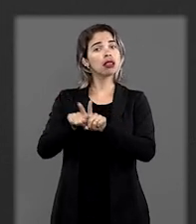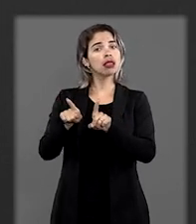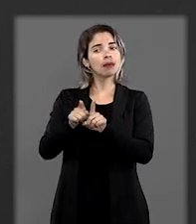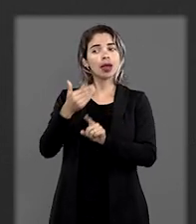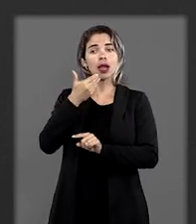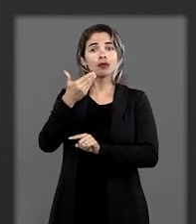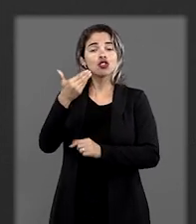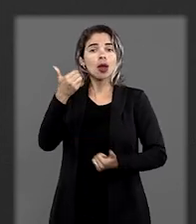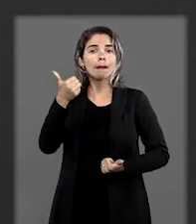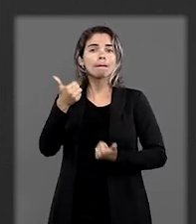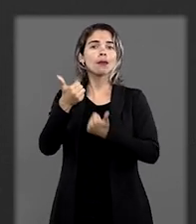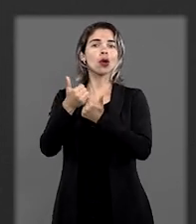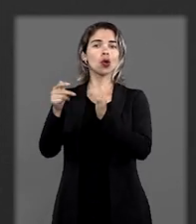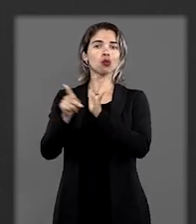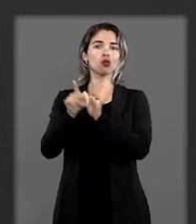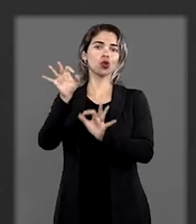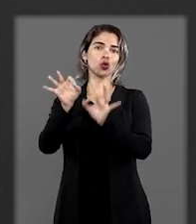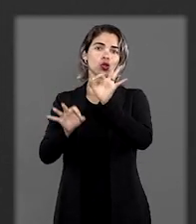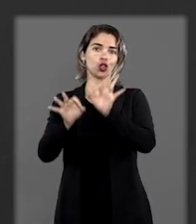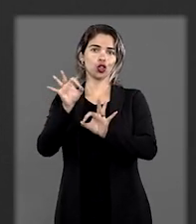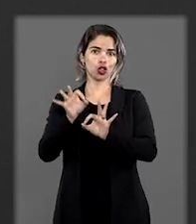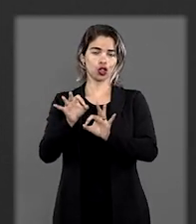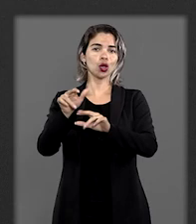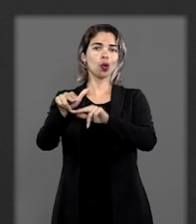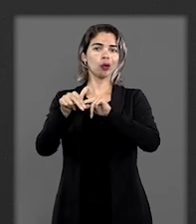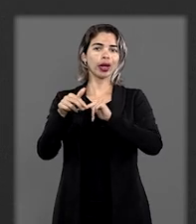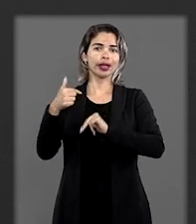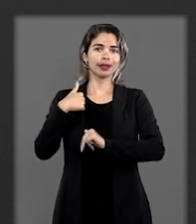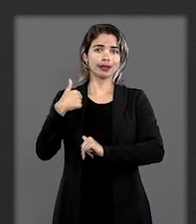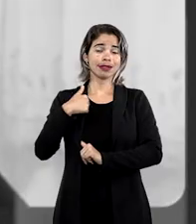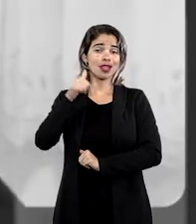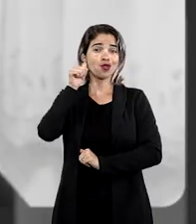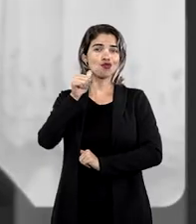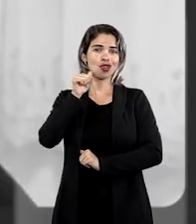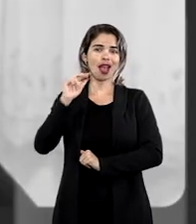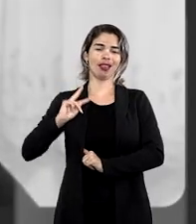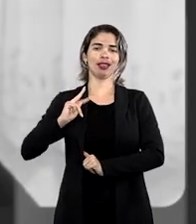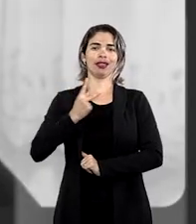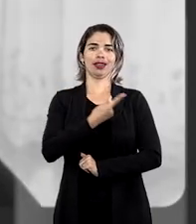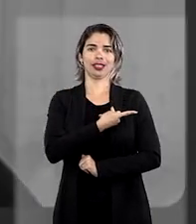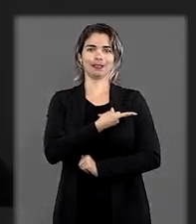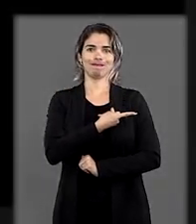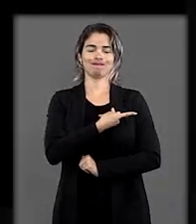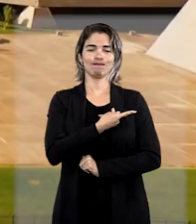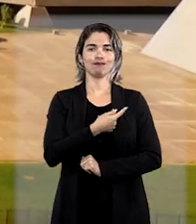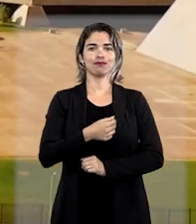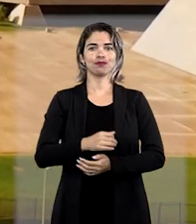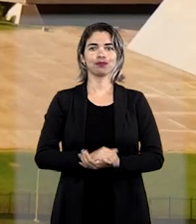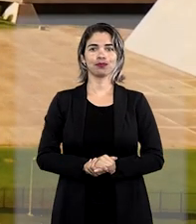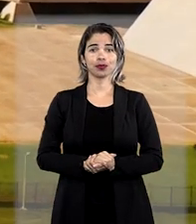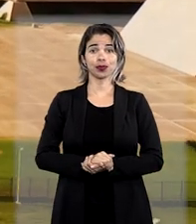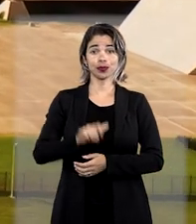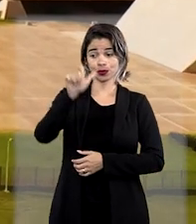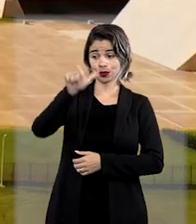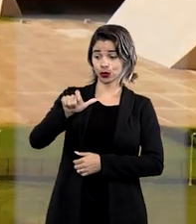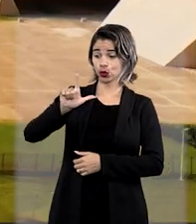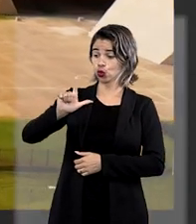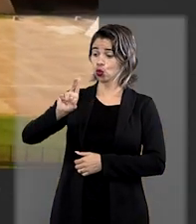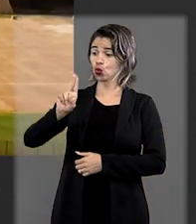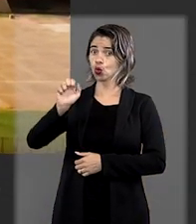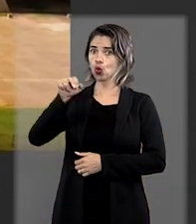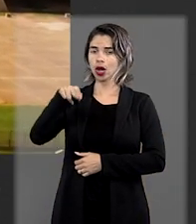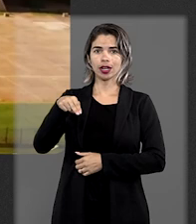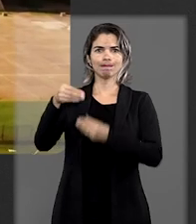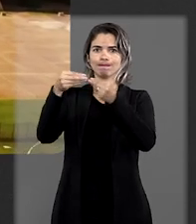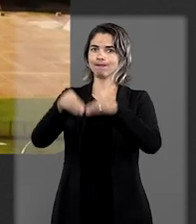esse auxílio, né, da justiça por conta que eu era uma mulher trans. Mas a Luana não